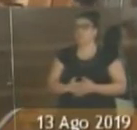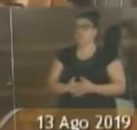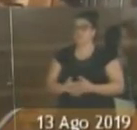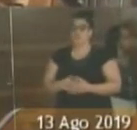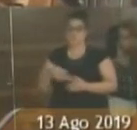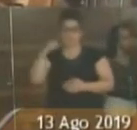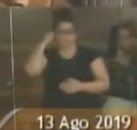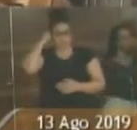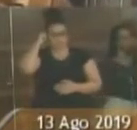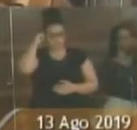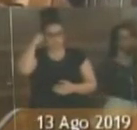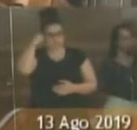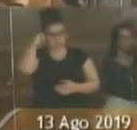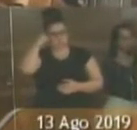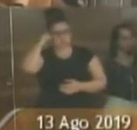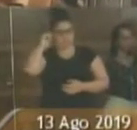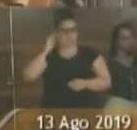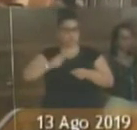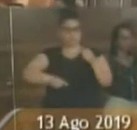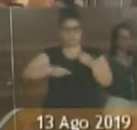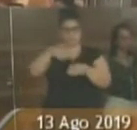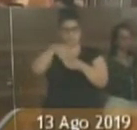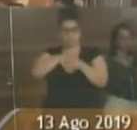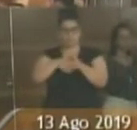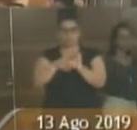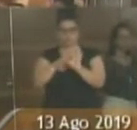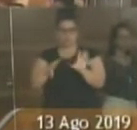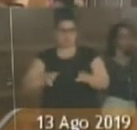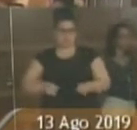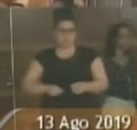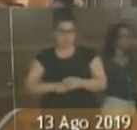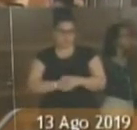Em discussão. Não havendo oradores, votação aberta.